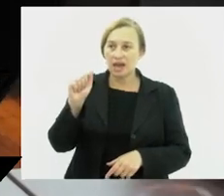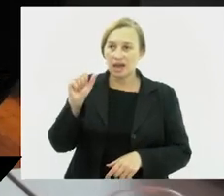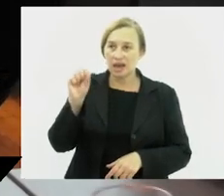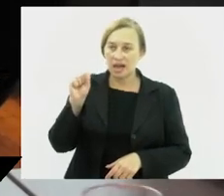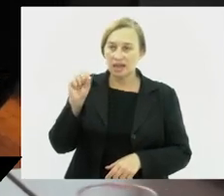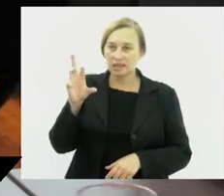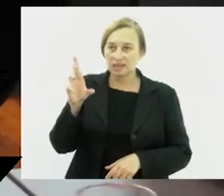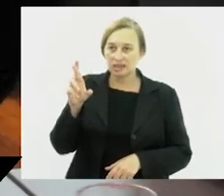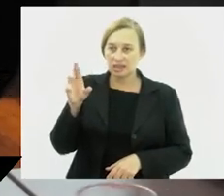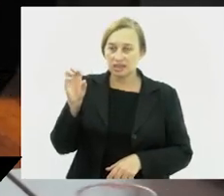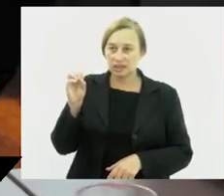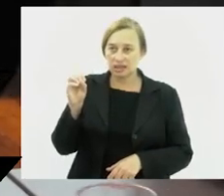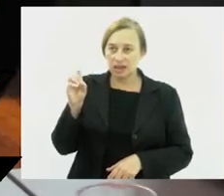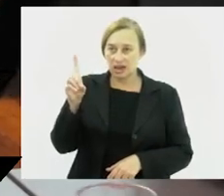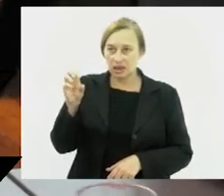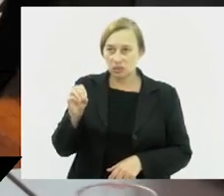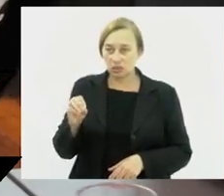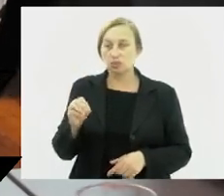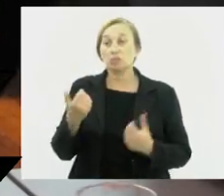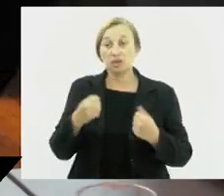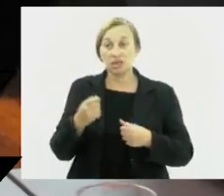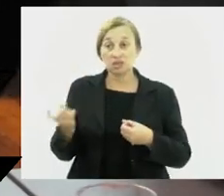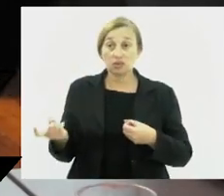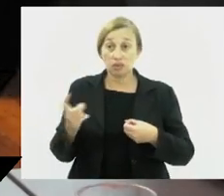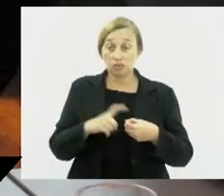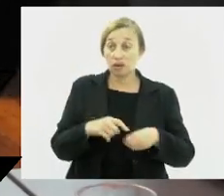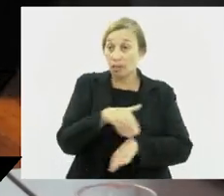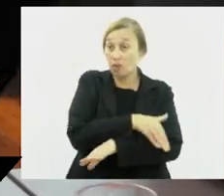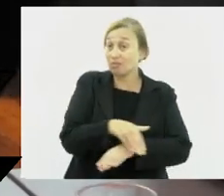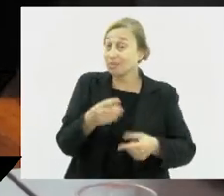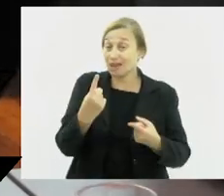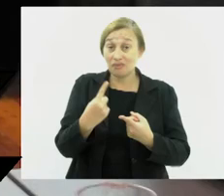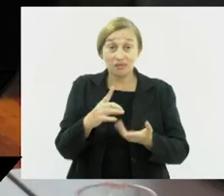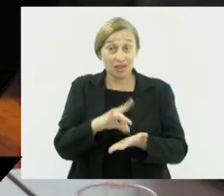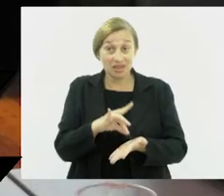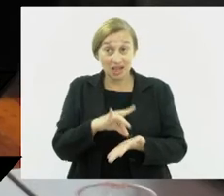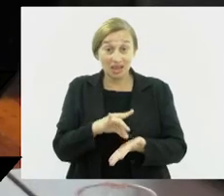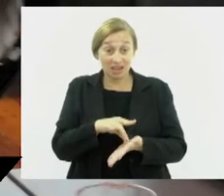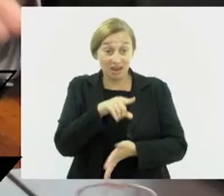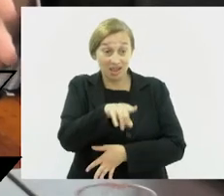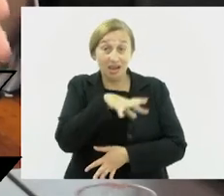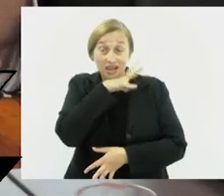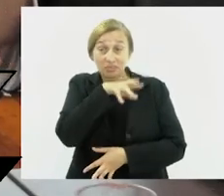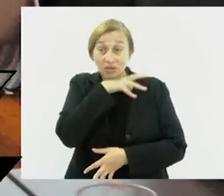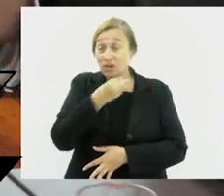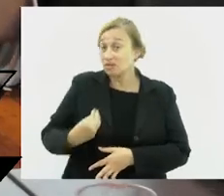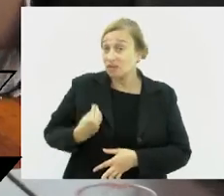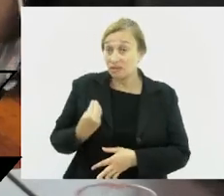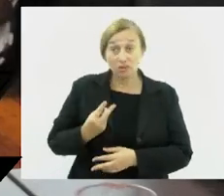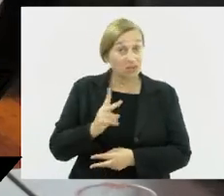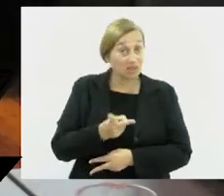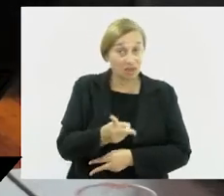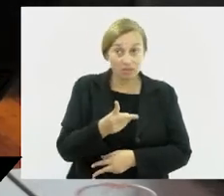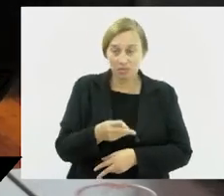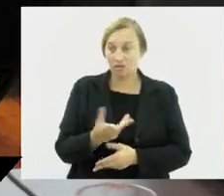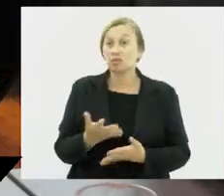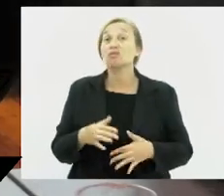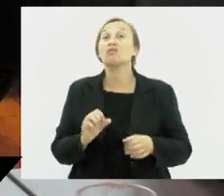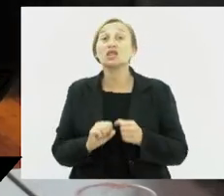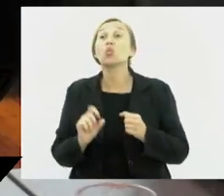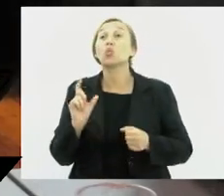eles têm que ser recolocados na rua. Porque, na verdade, aquele animal, ele sempre viveu na rua. Então, o que a gente